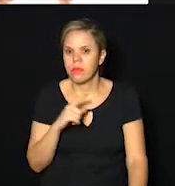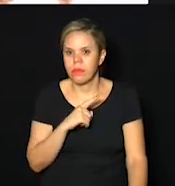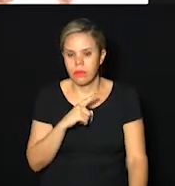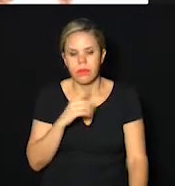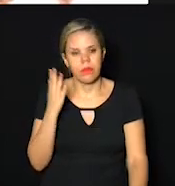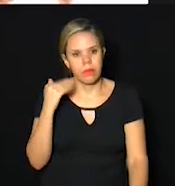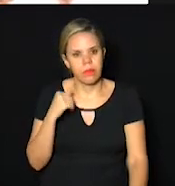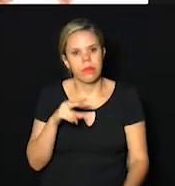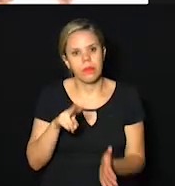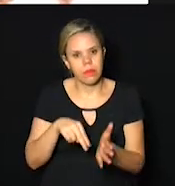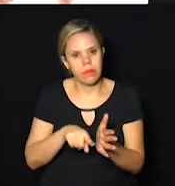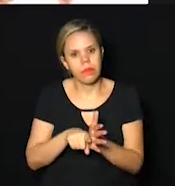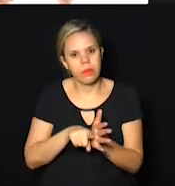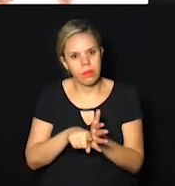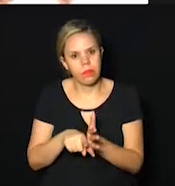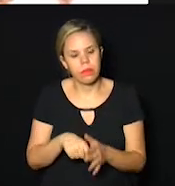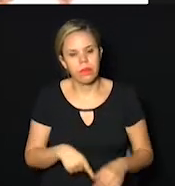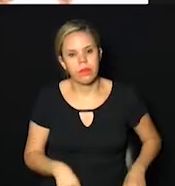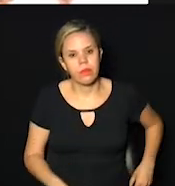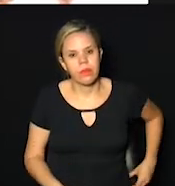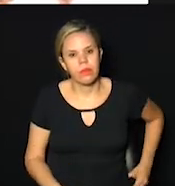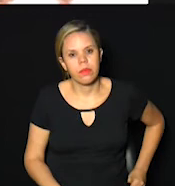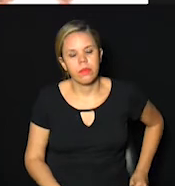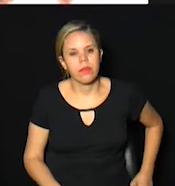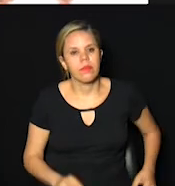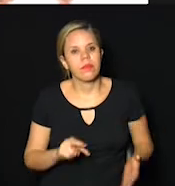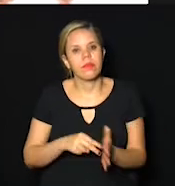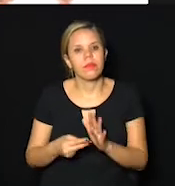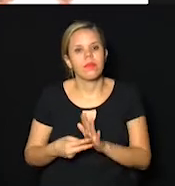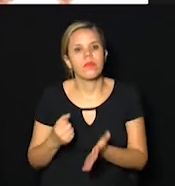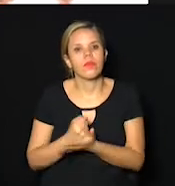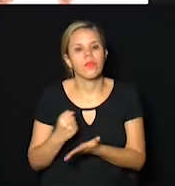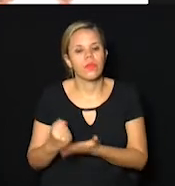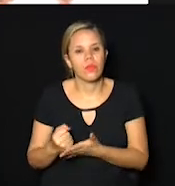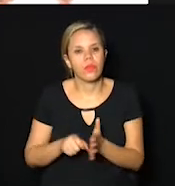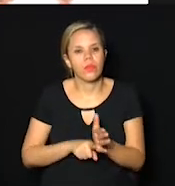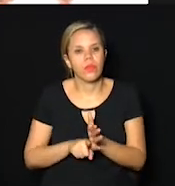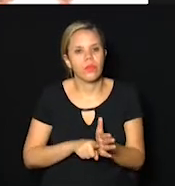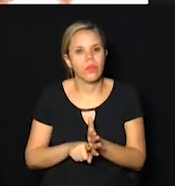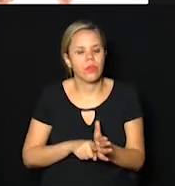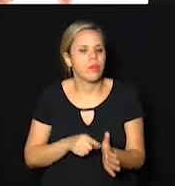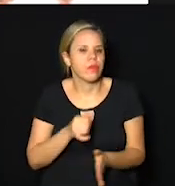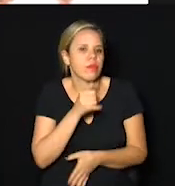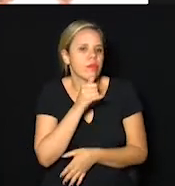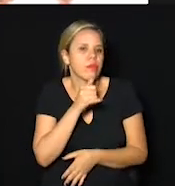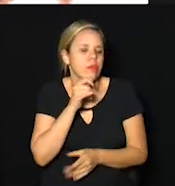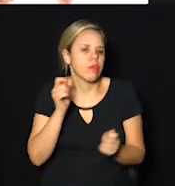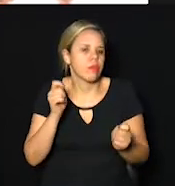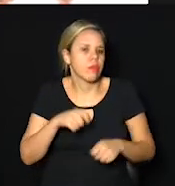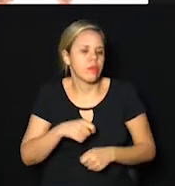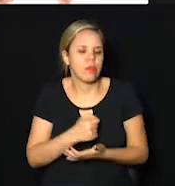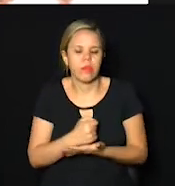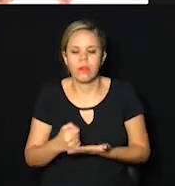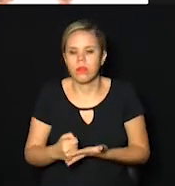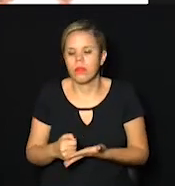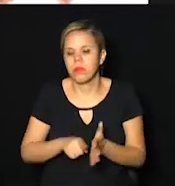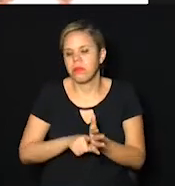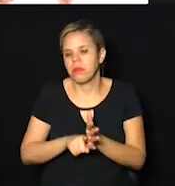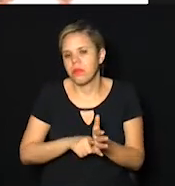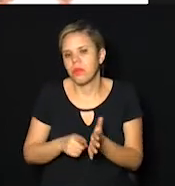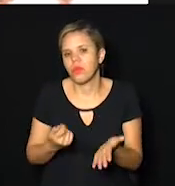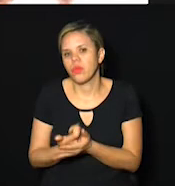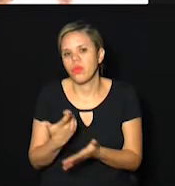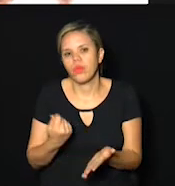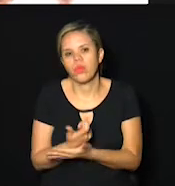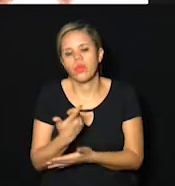ler pesquisas. Isso quer dizer que você tem que contratar pesquisas? Tem campanha que não tem capacidade de contratar pesquisas, comprar